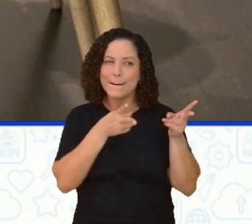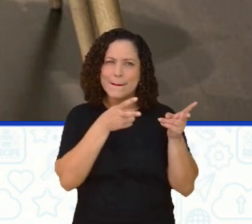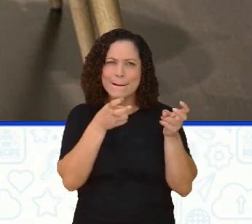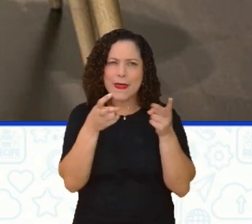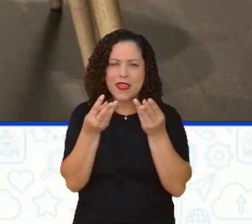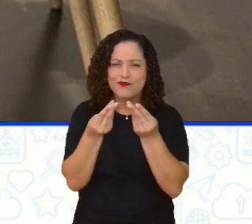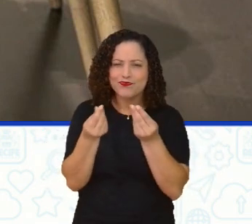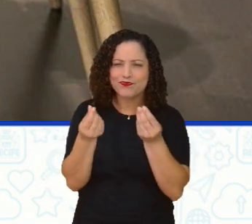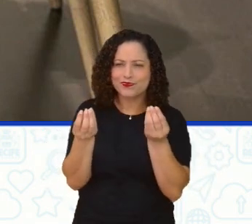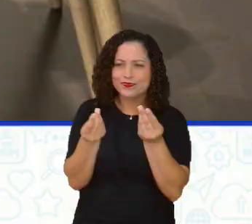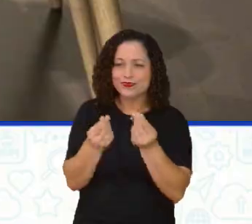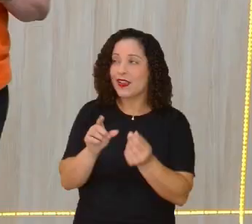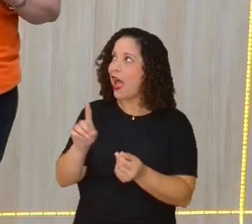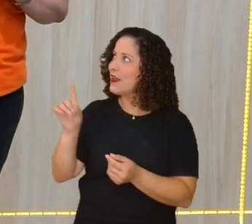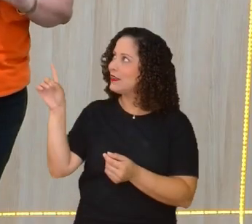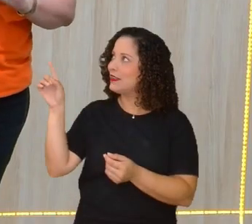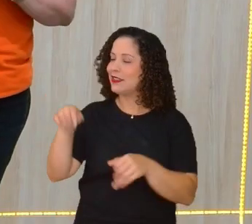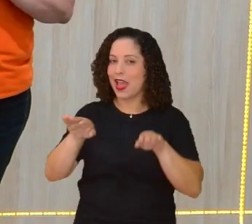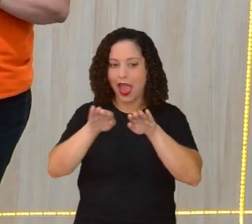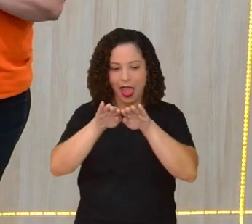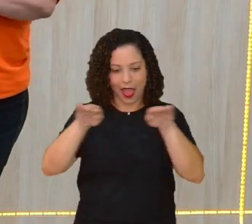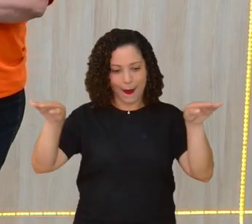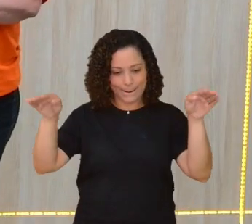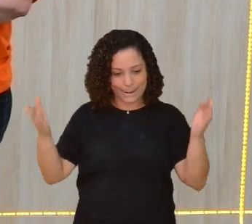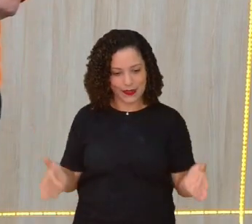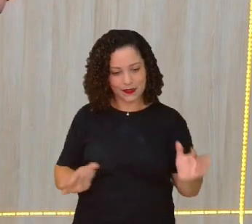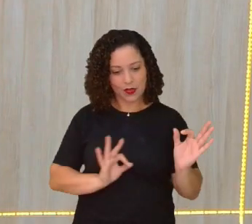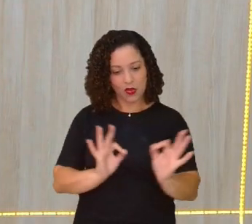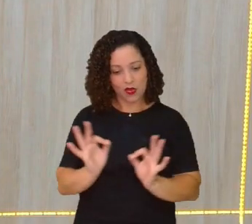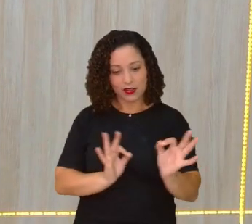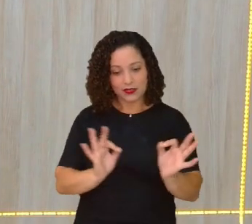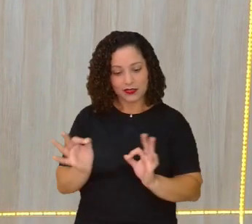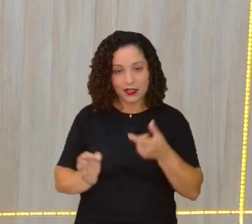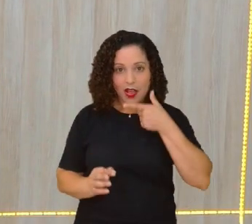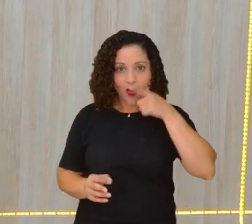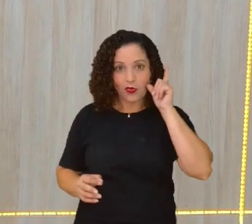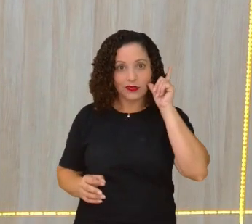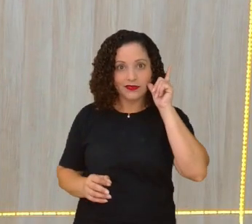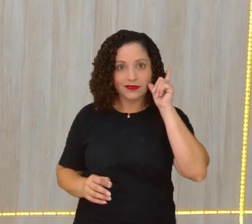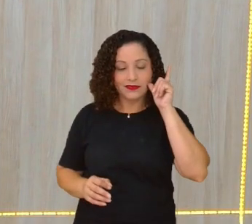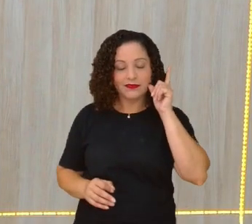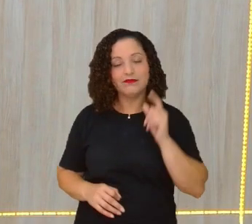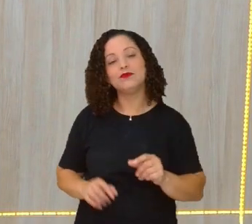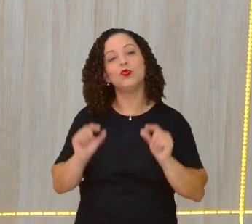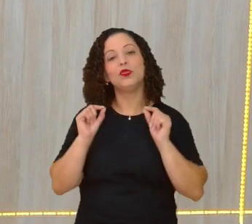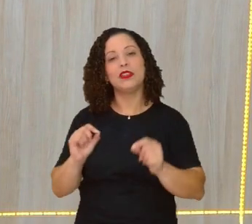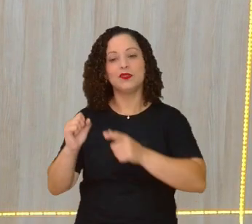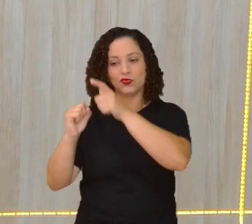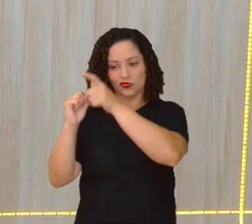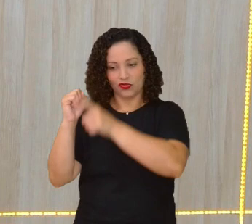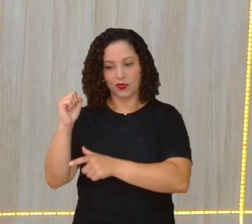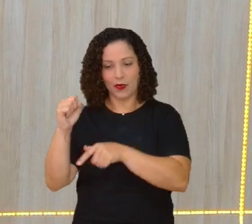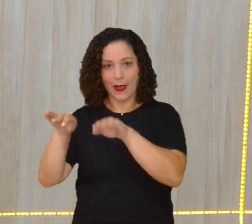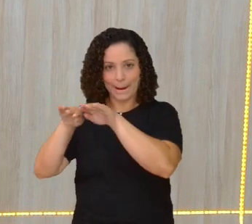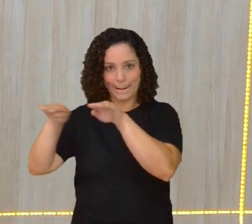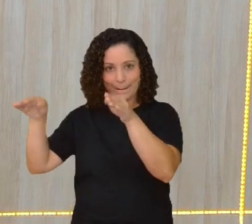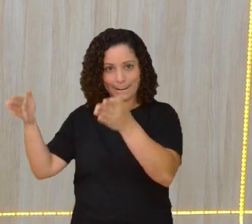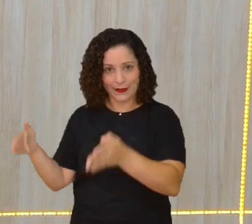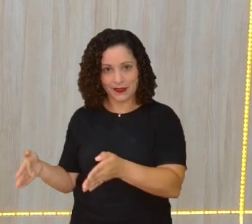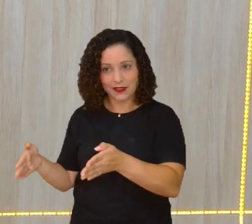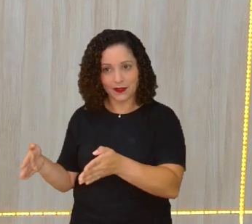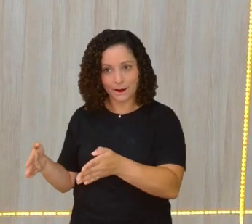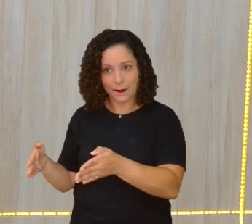não é? Nós temos a mesa está arrumada desde ontem. Então, a mesa aí como sujeito, não é? O verbo